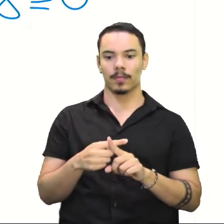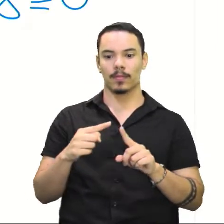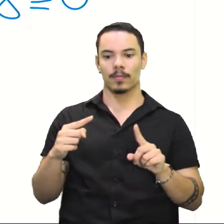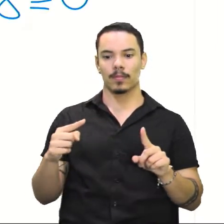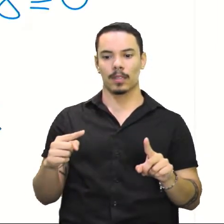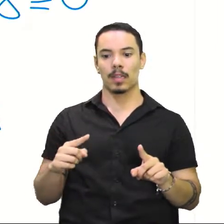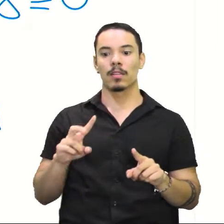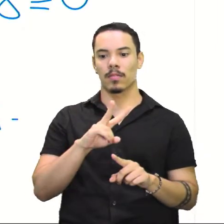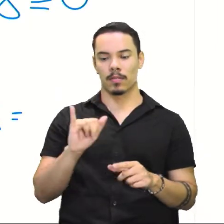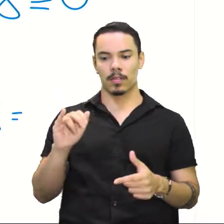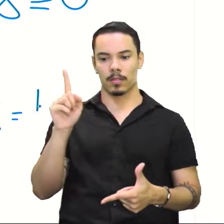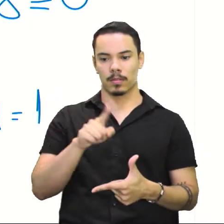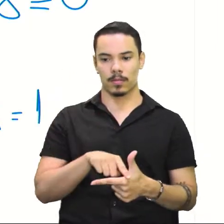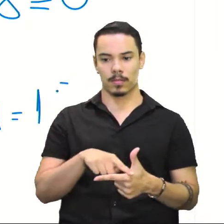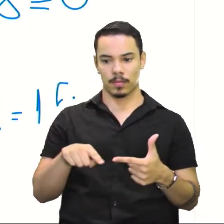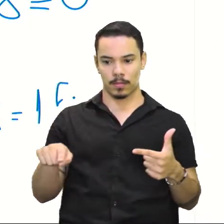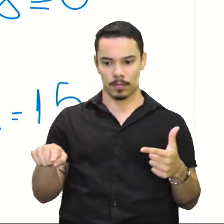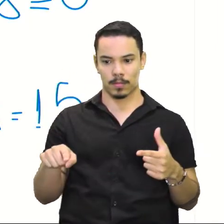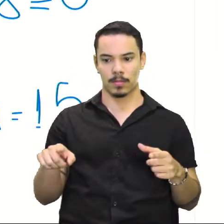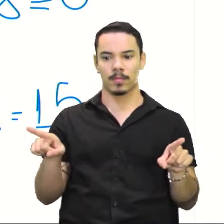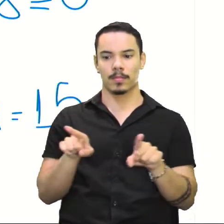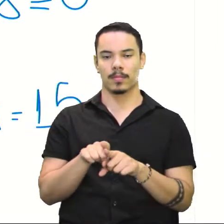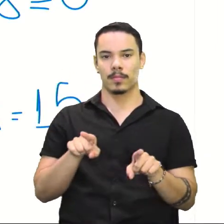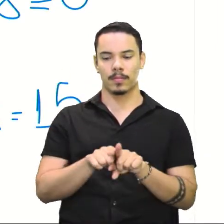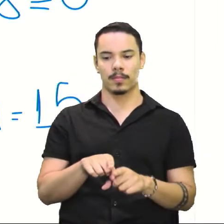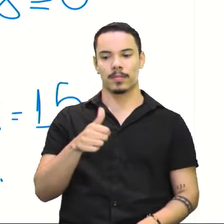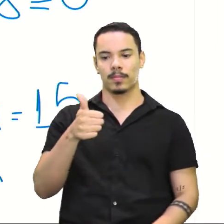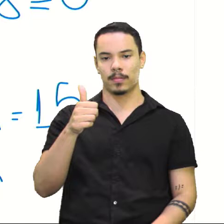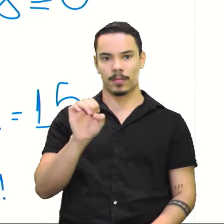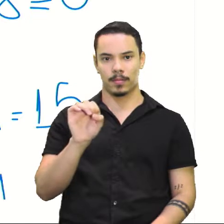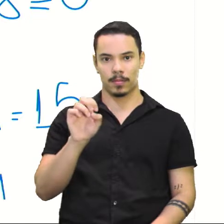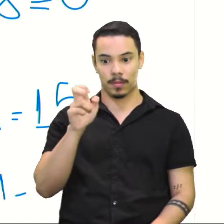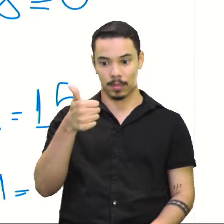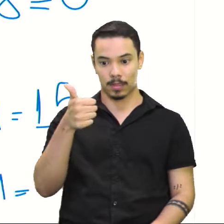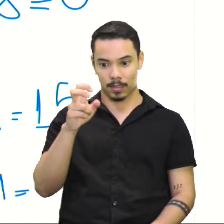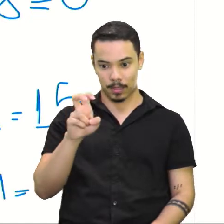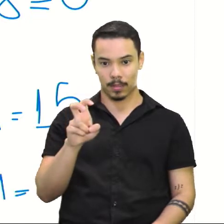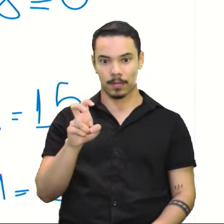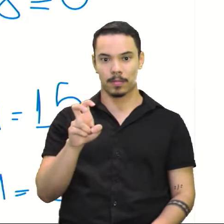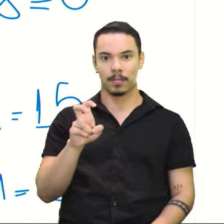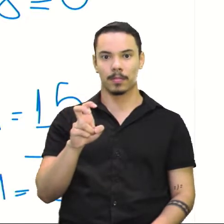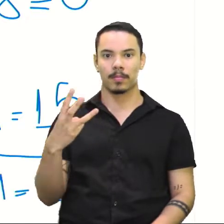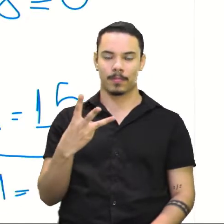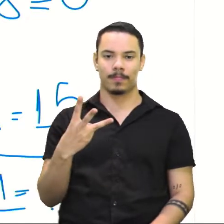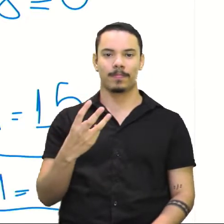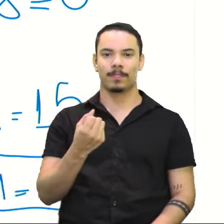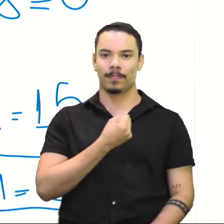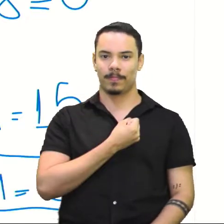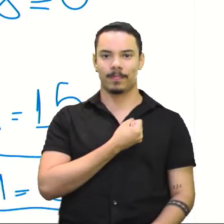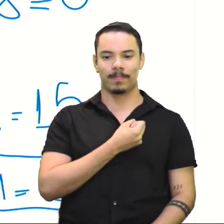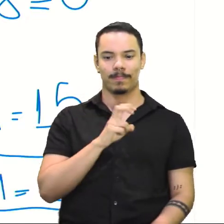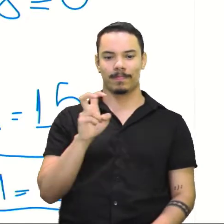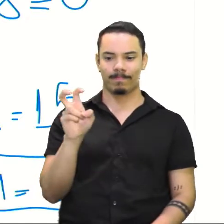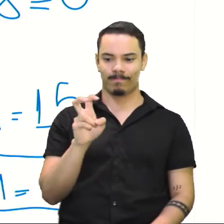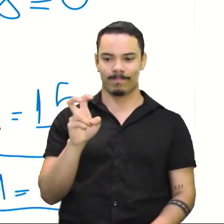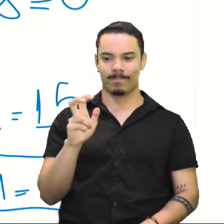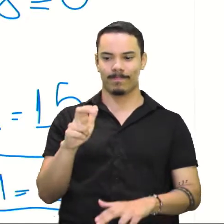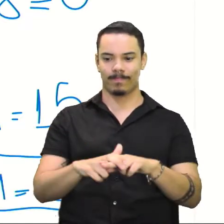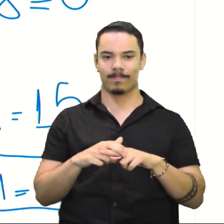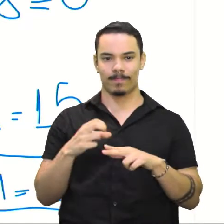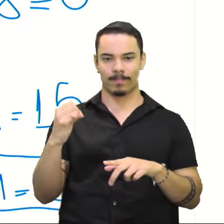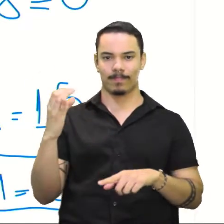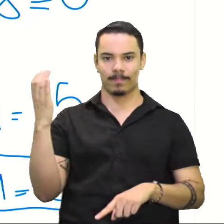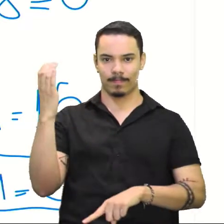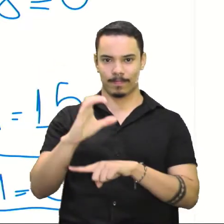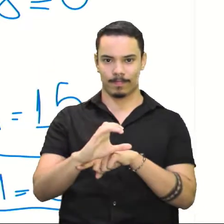passar dividindo. Então, o A vai ser 15 dividido por 3. Quanto que vai valer meu A? 5. 5. Então, se eu colocar para esse